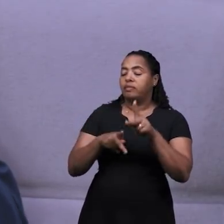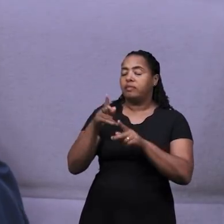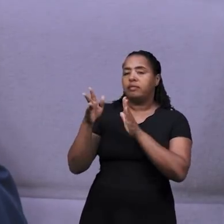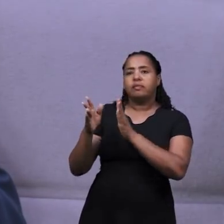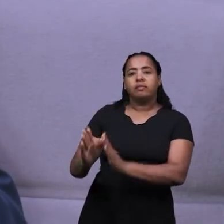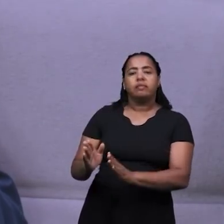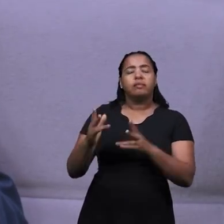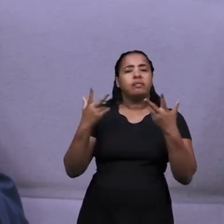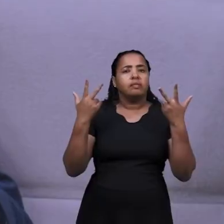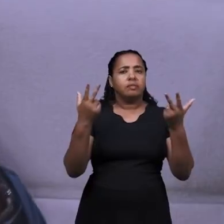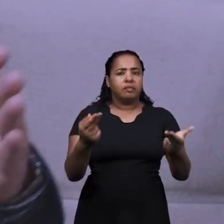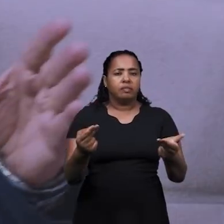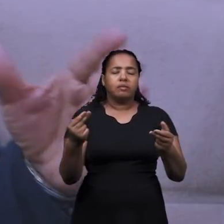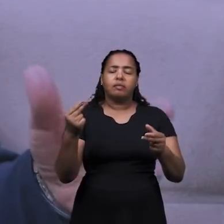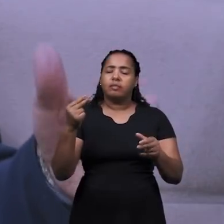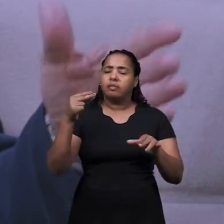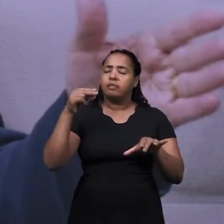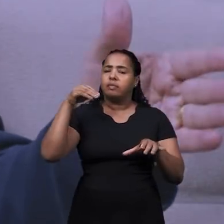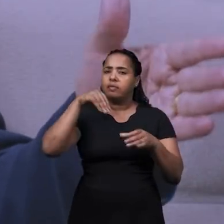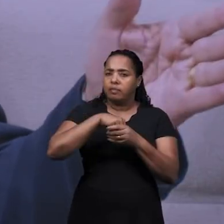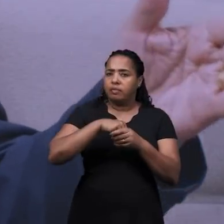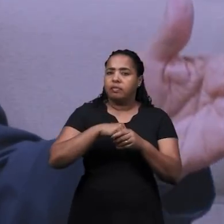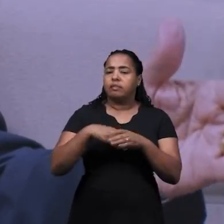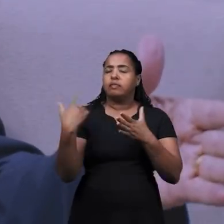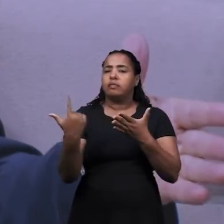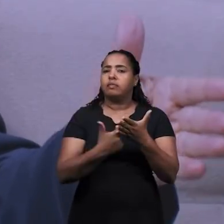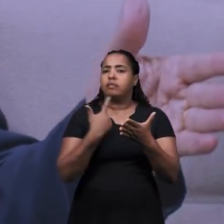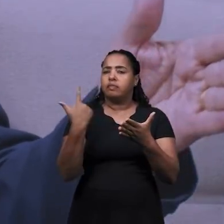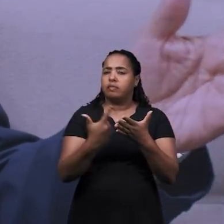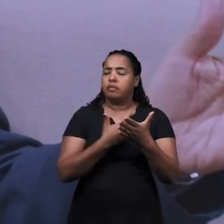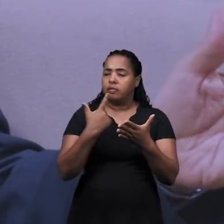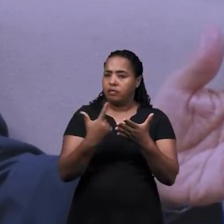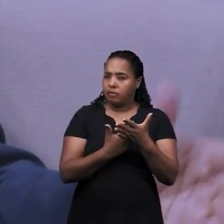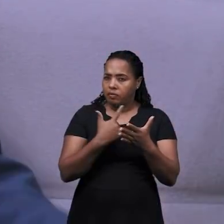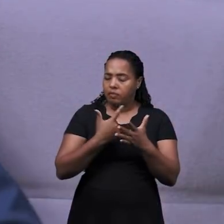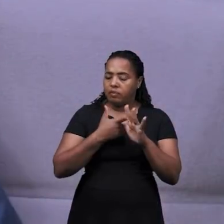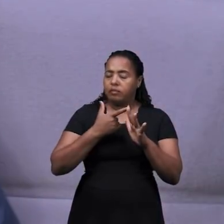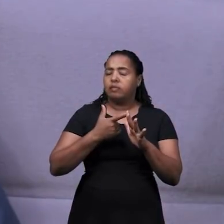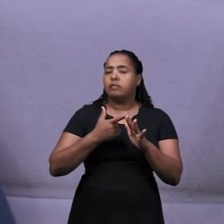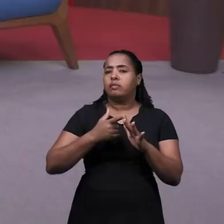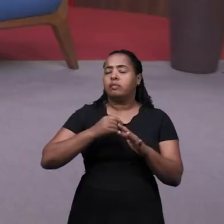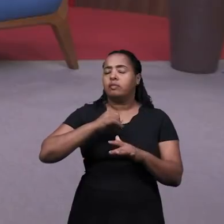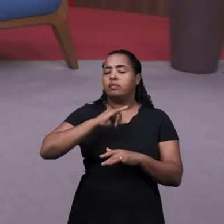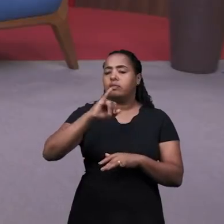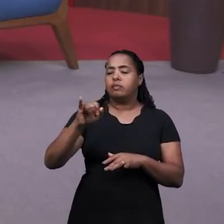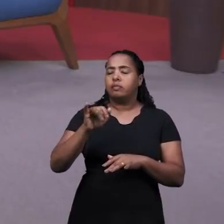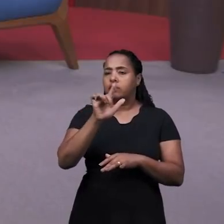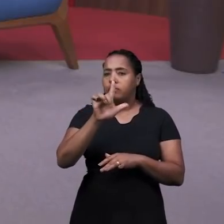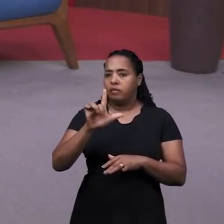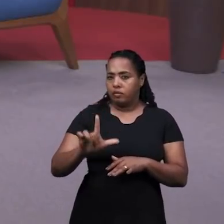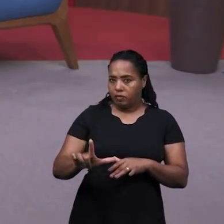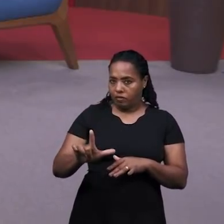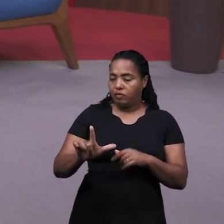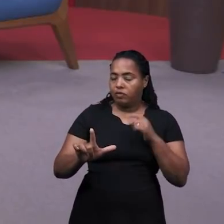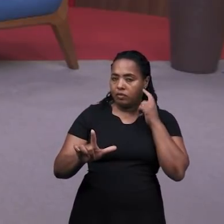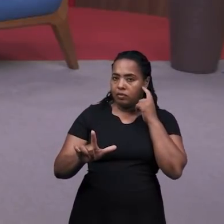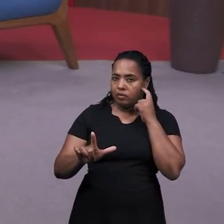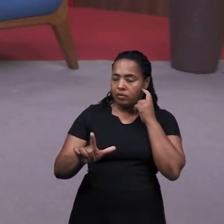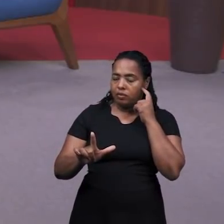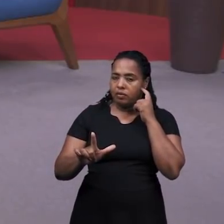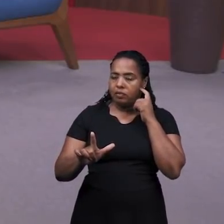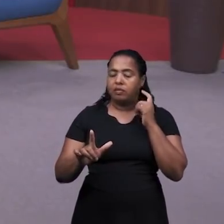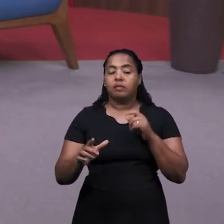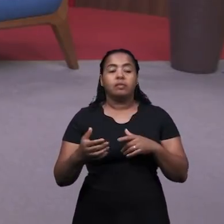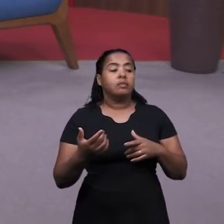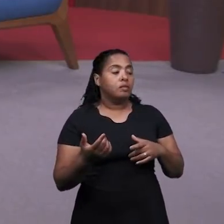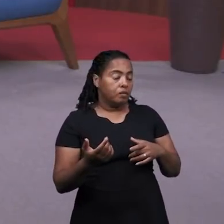como registrado no livro do profeta Joel. Acho que podemos ler esse versículo. Isso corrobora